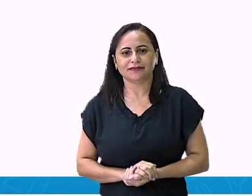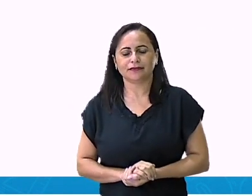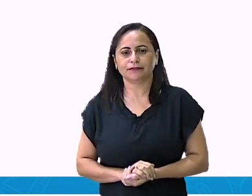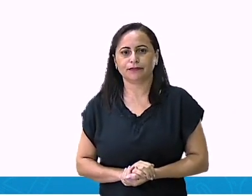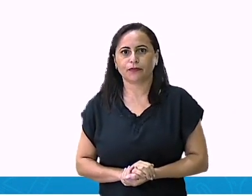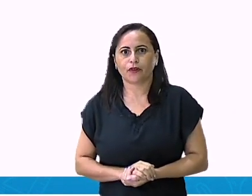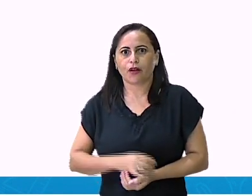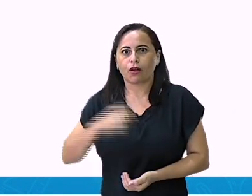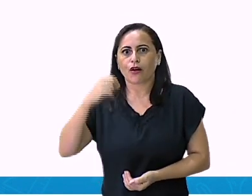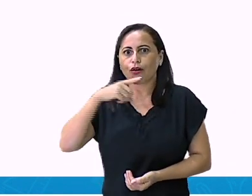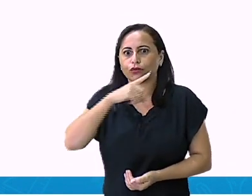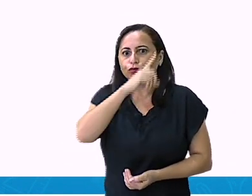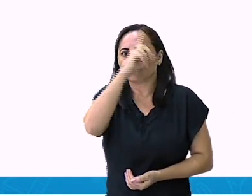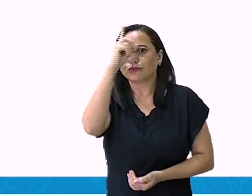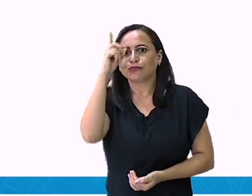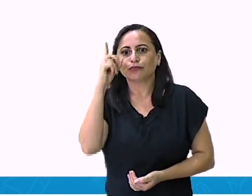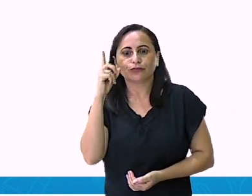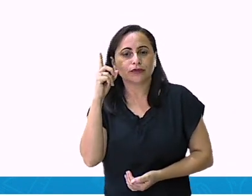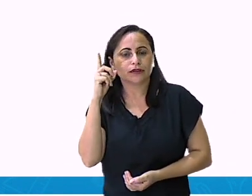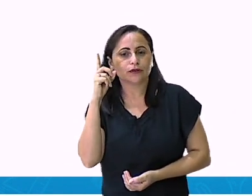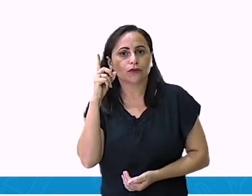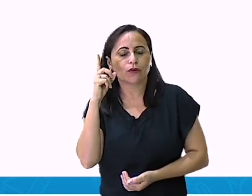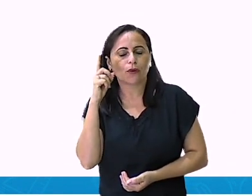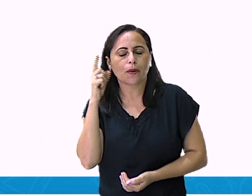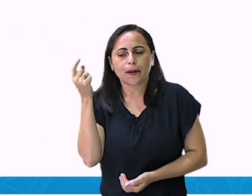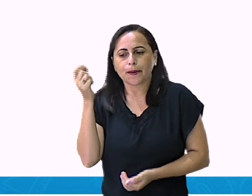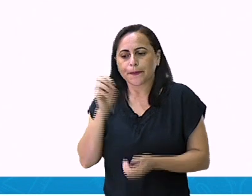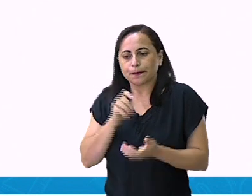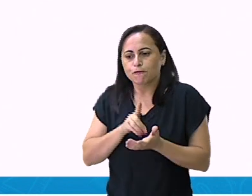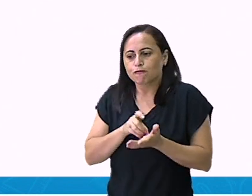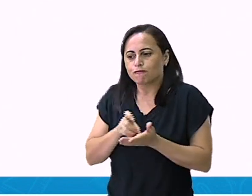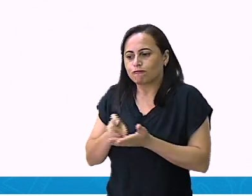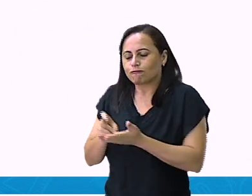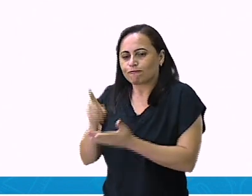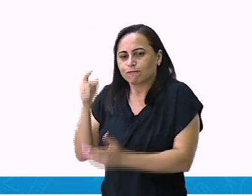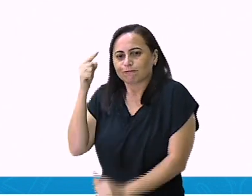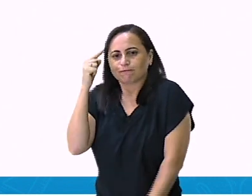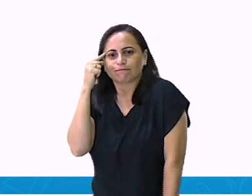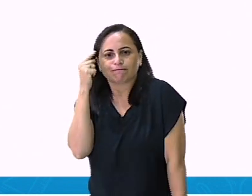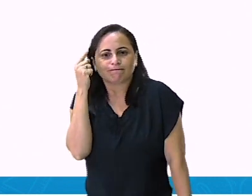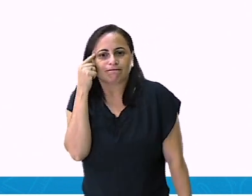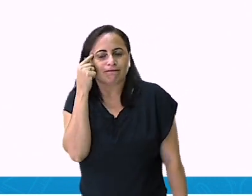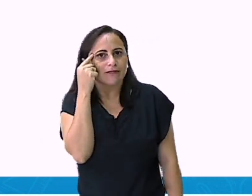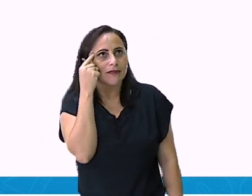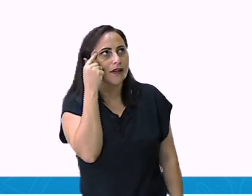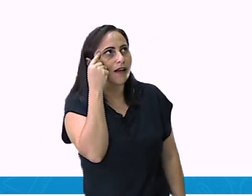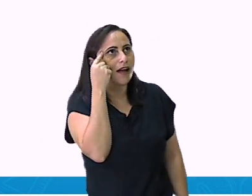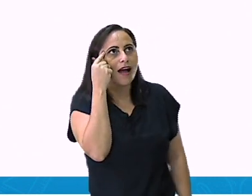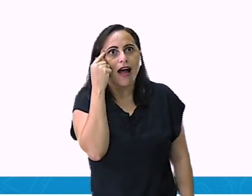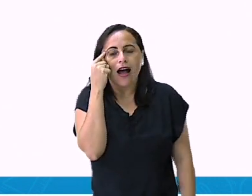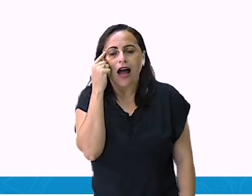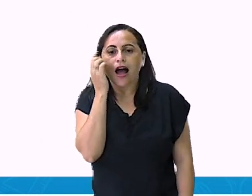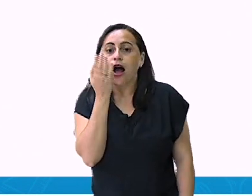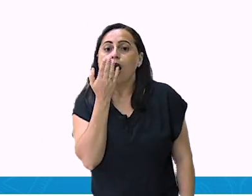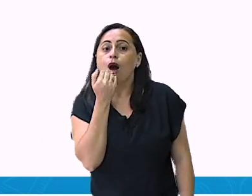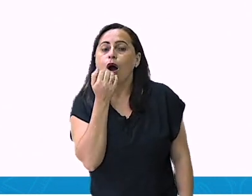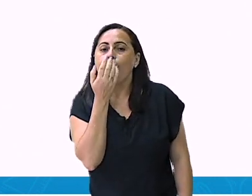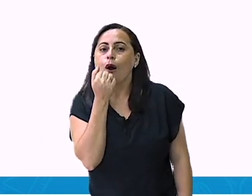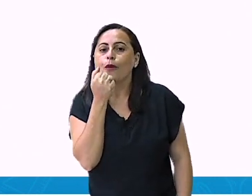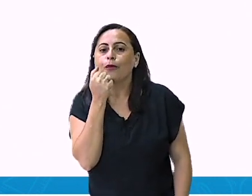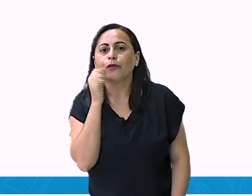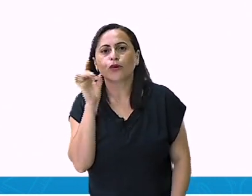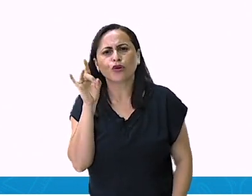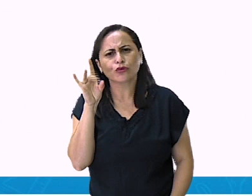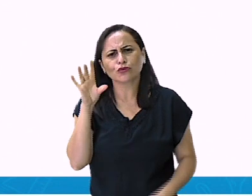No domingo, ela pensou bem e comeu uma